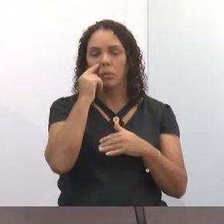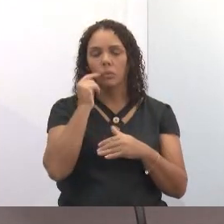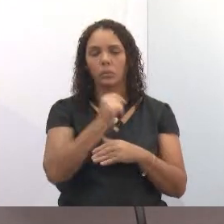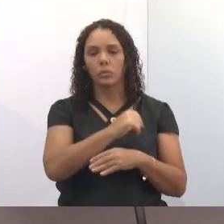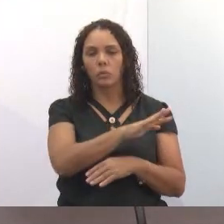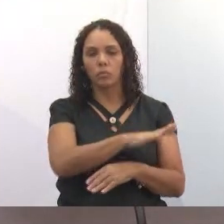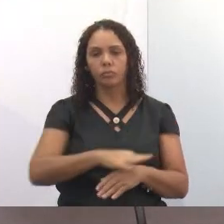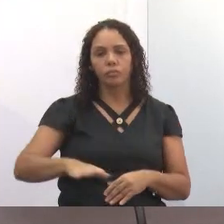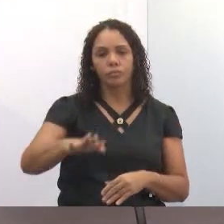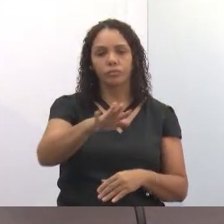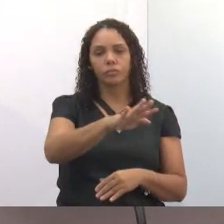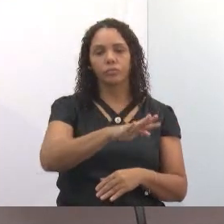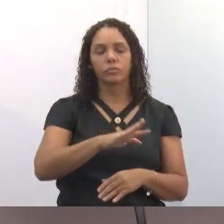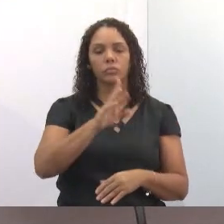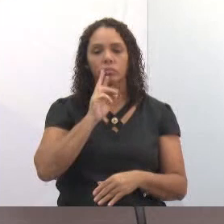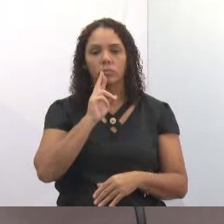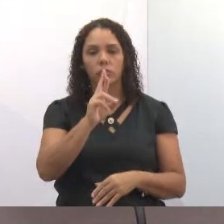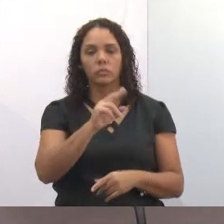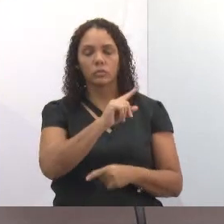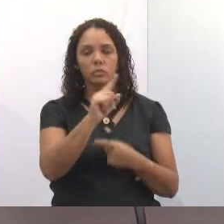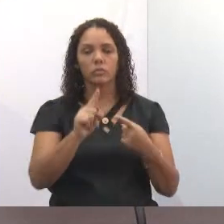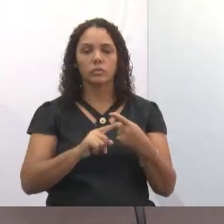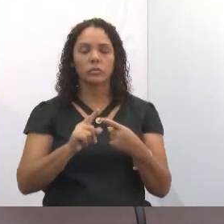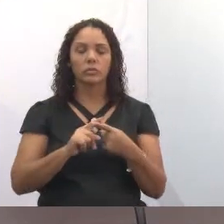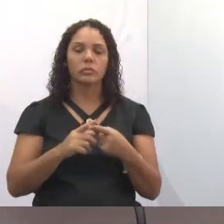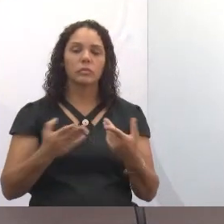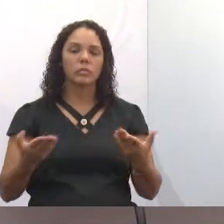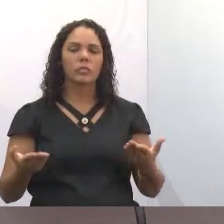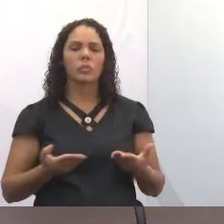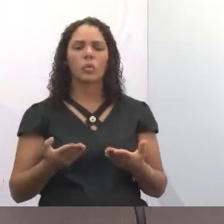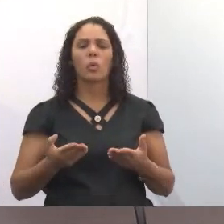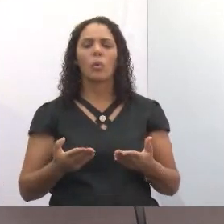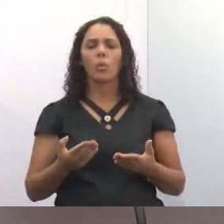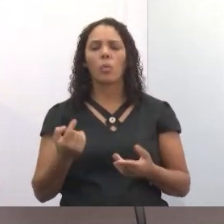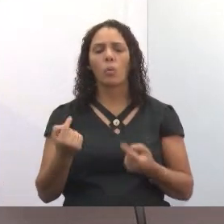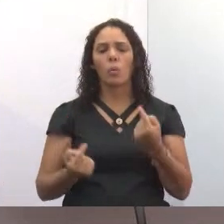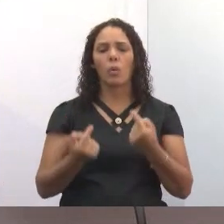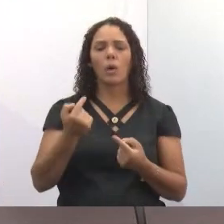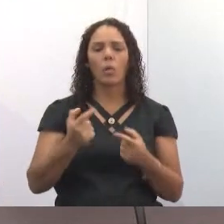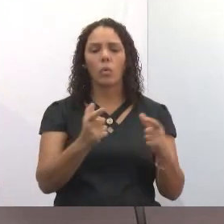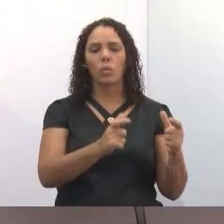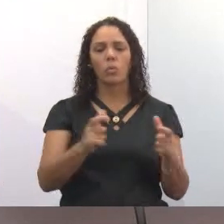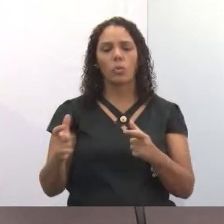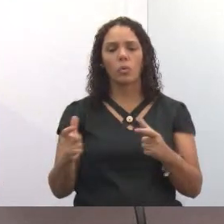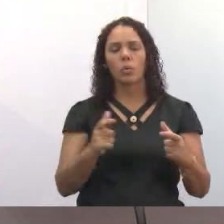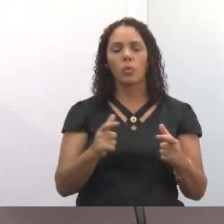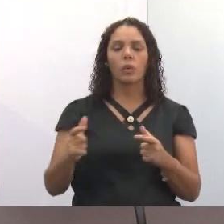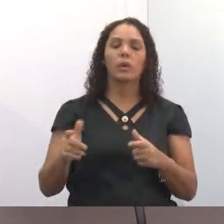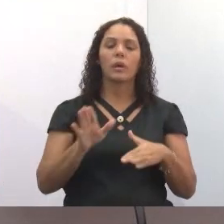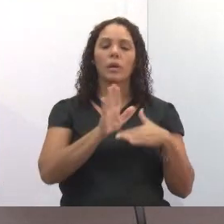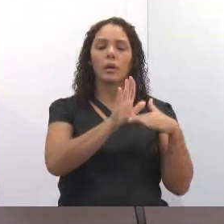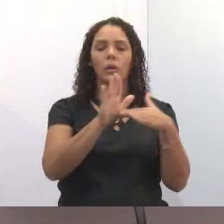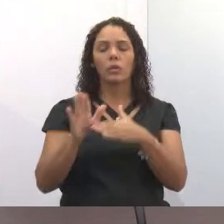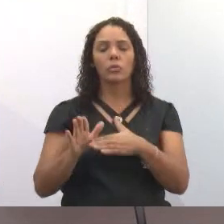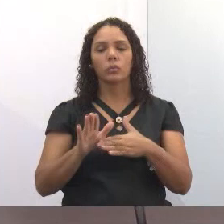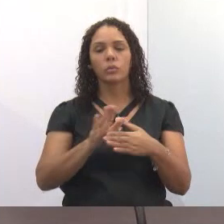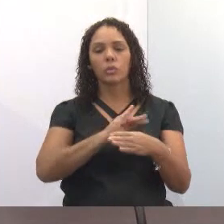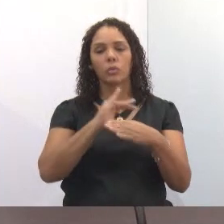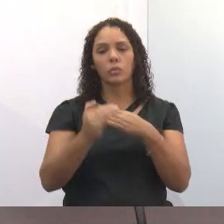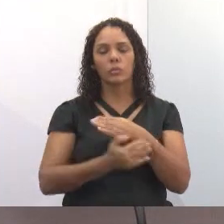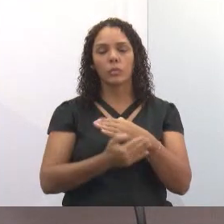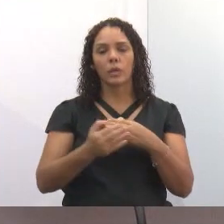aos questionamentos. 1. Atualmente, qual reservatório de água atende os bairros Parque Meia Lua, Lagoa Azul e Jardim